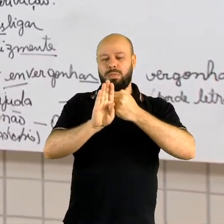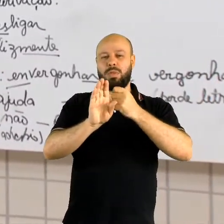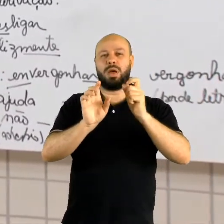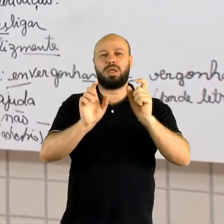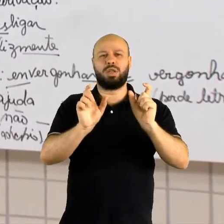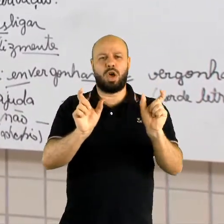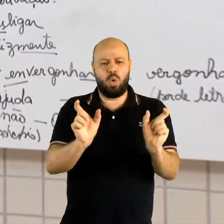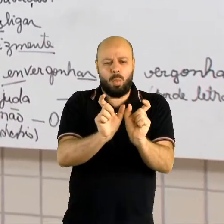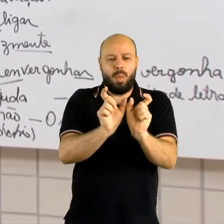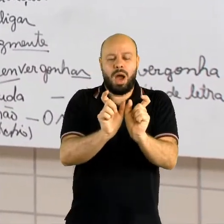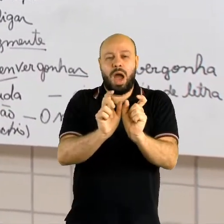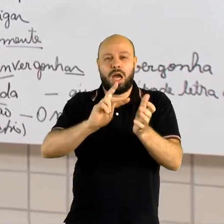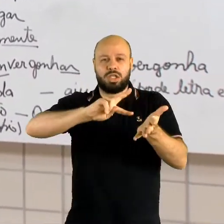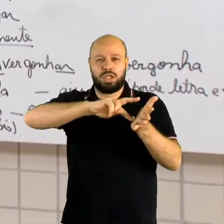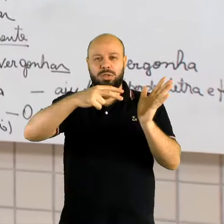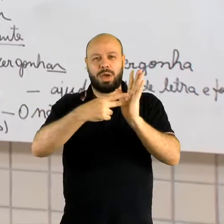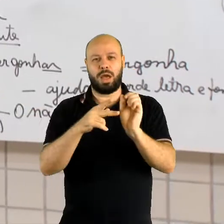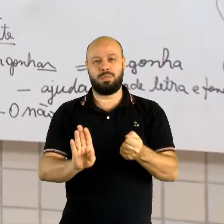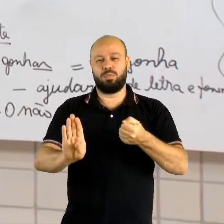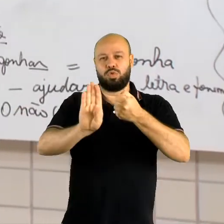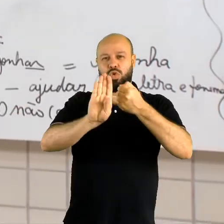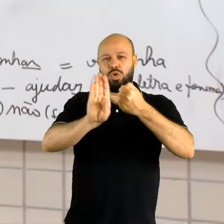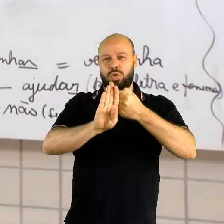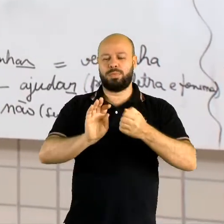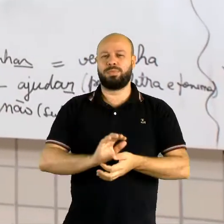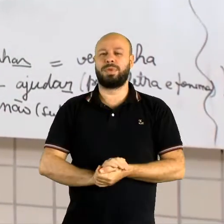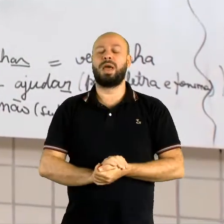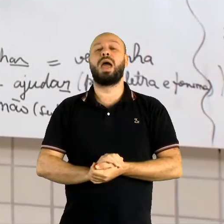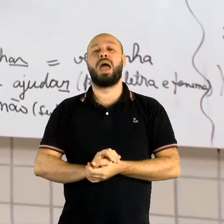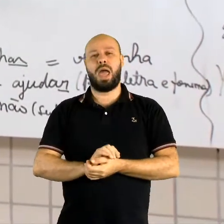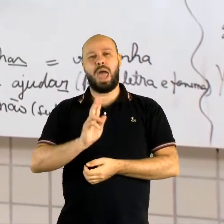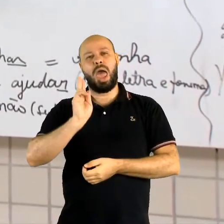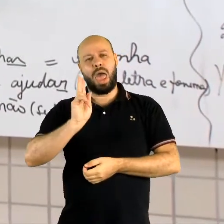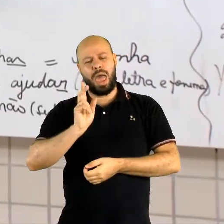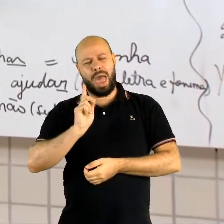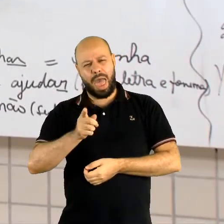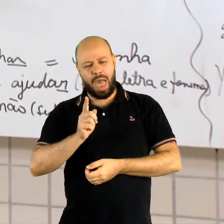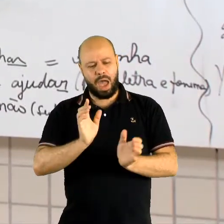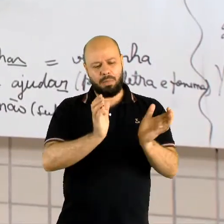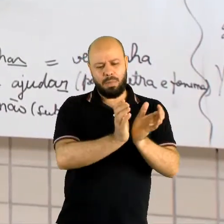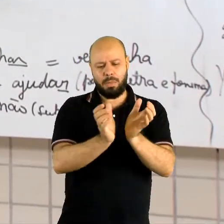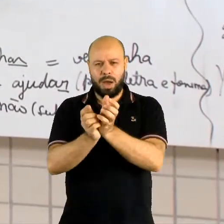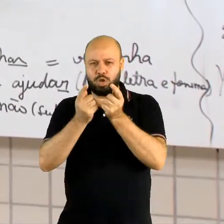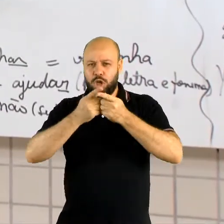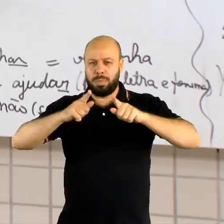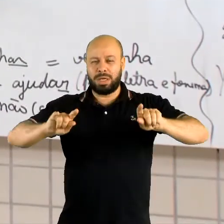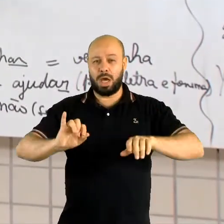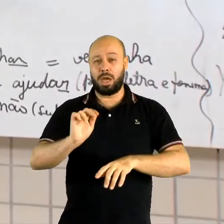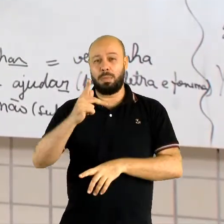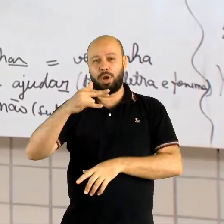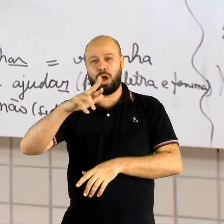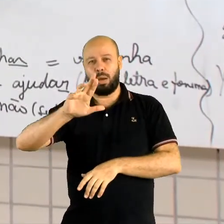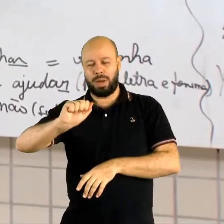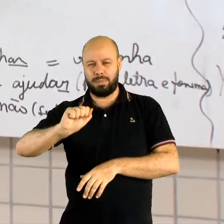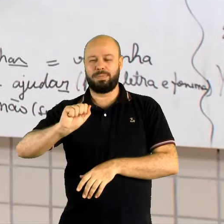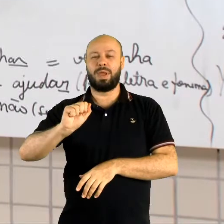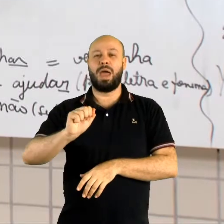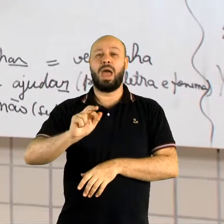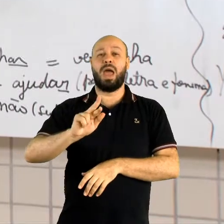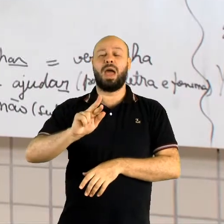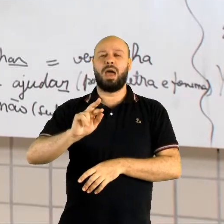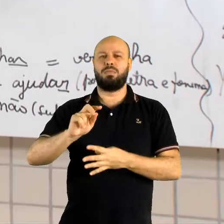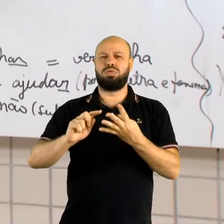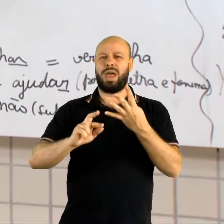classe gramatical. Isso é exemplo de imprópria. Muda a classe gramatical. Regressiva, perde uma letra,